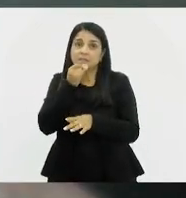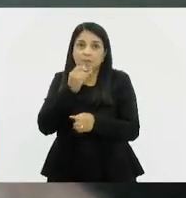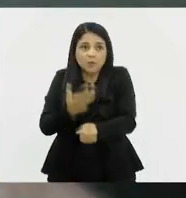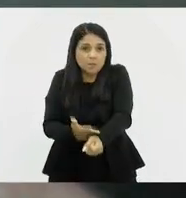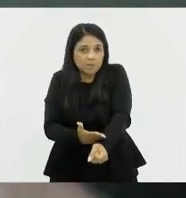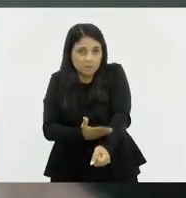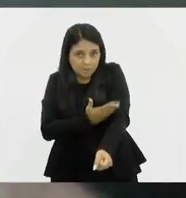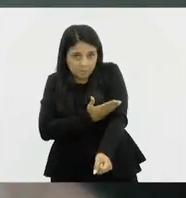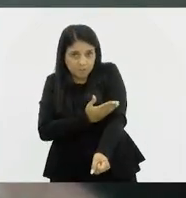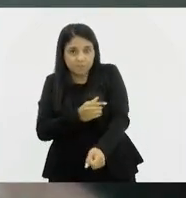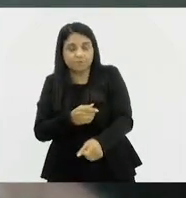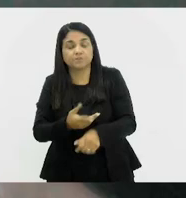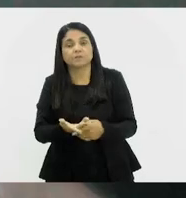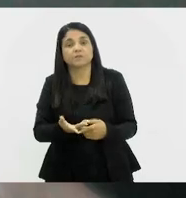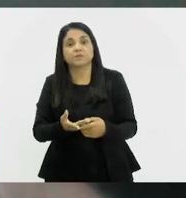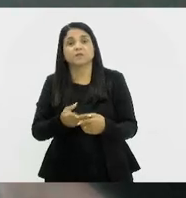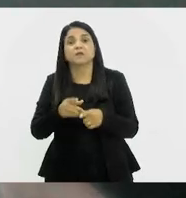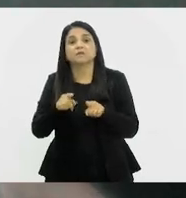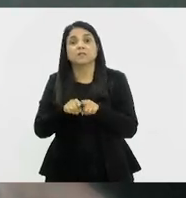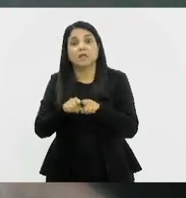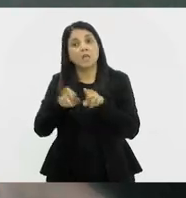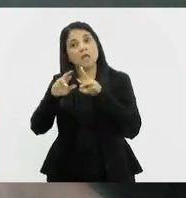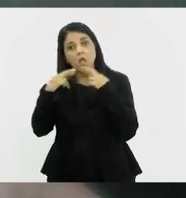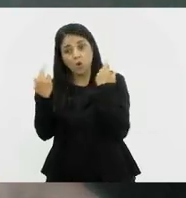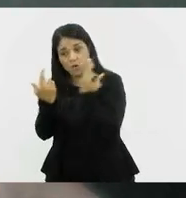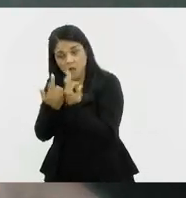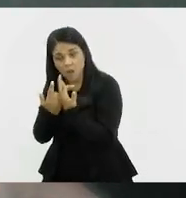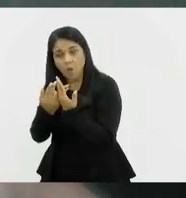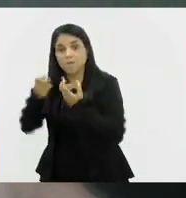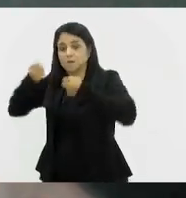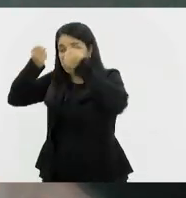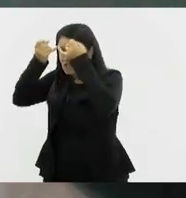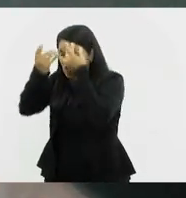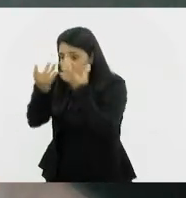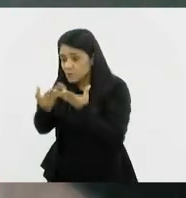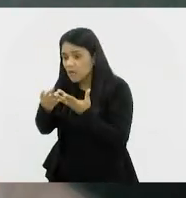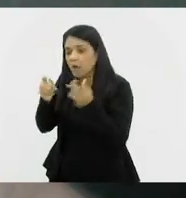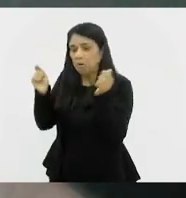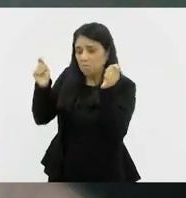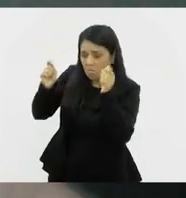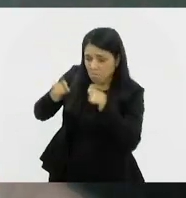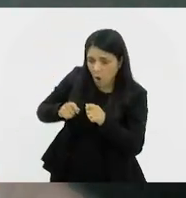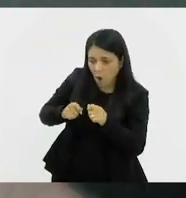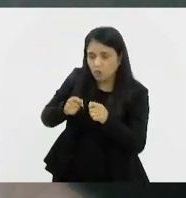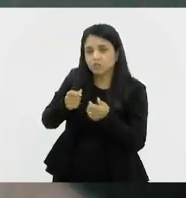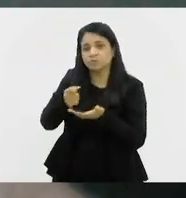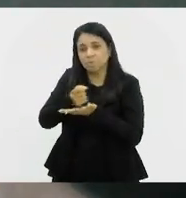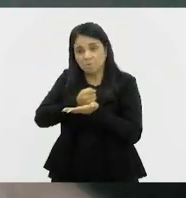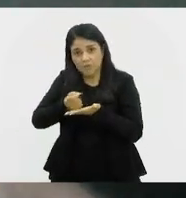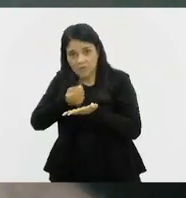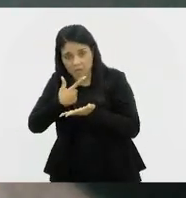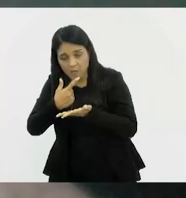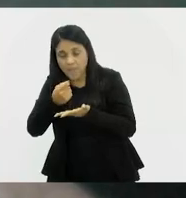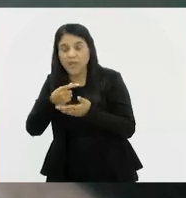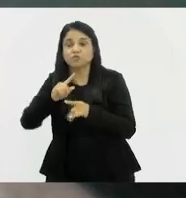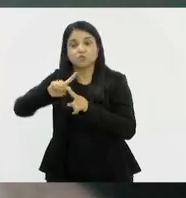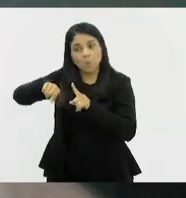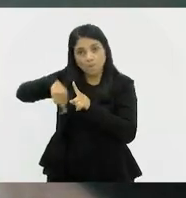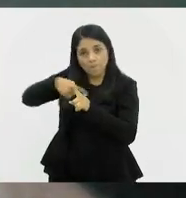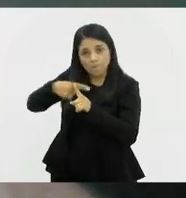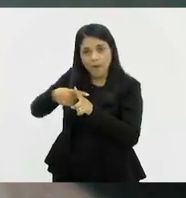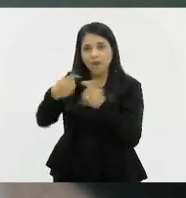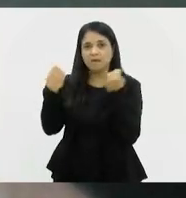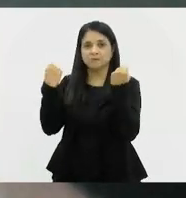tem reuniões dos hipertensos para explicar o que, que ele pode fazer, além do medicamento, para cuidar da